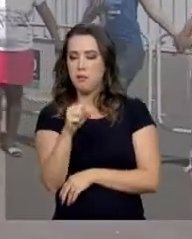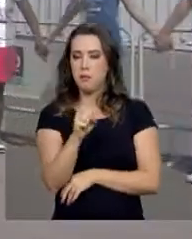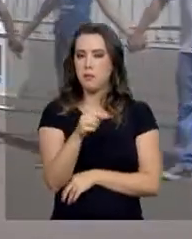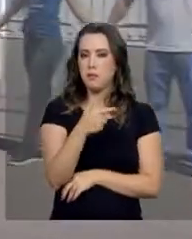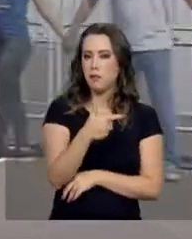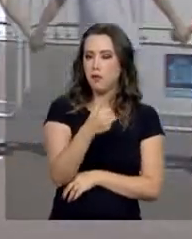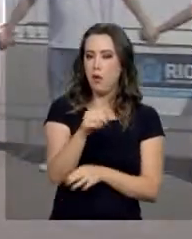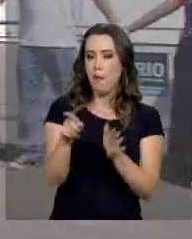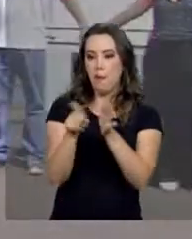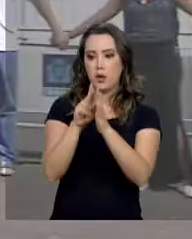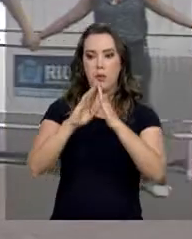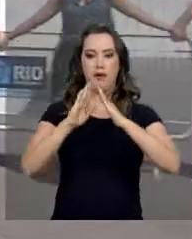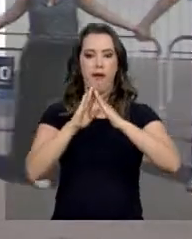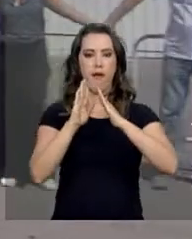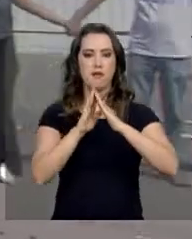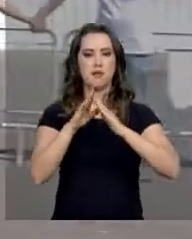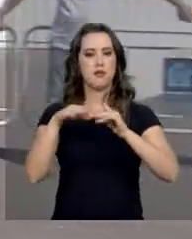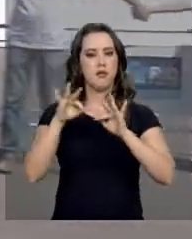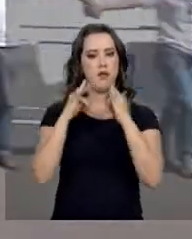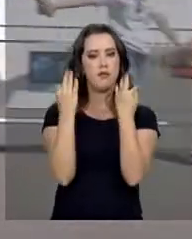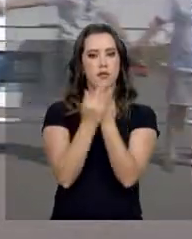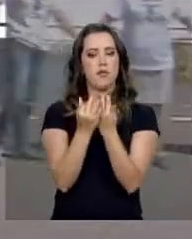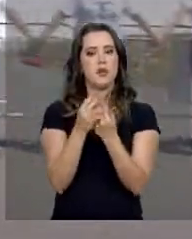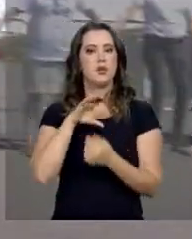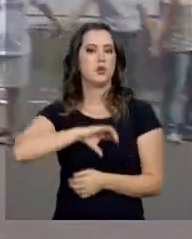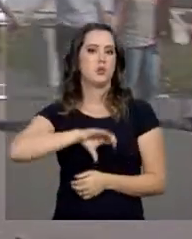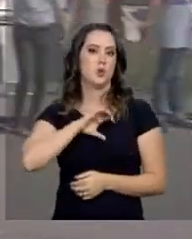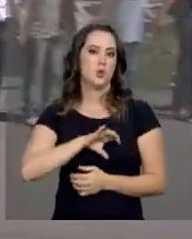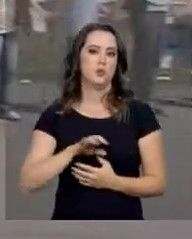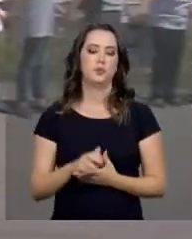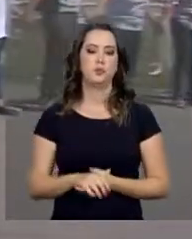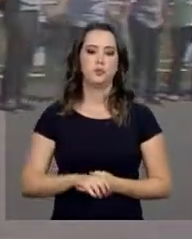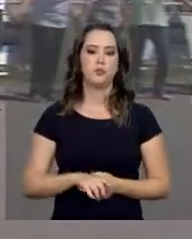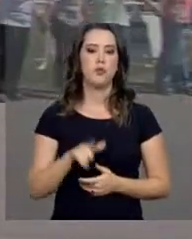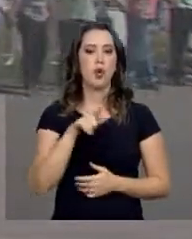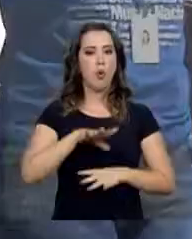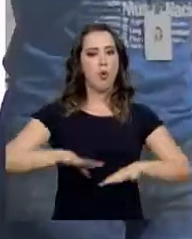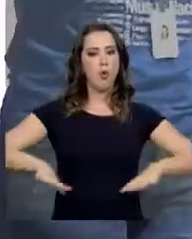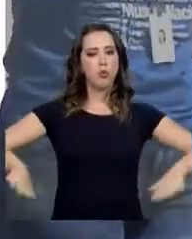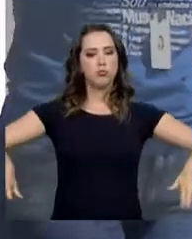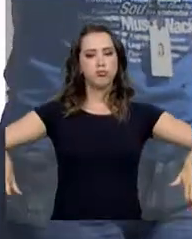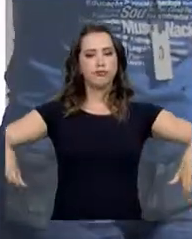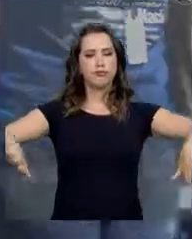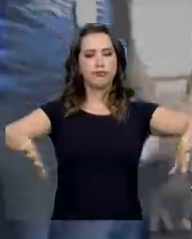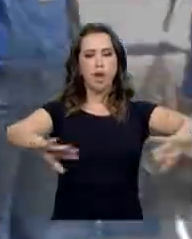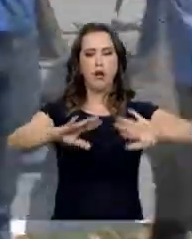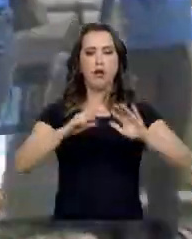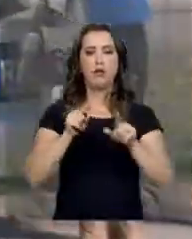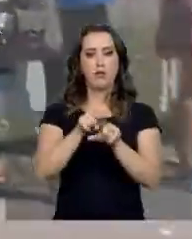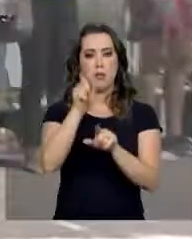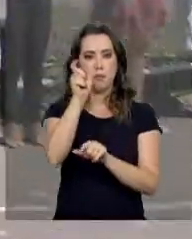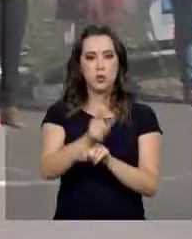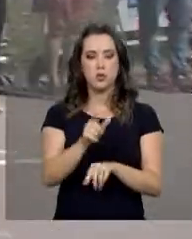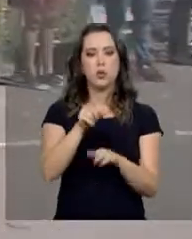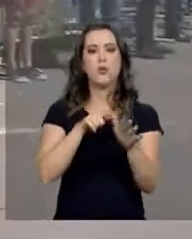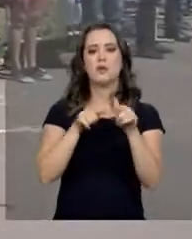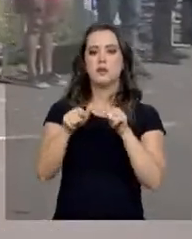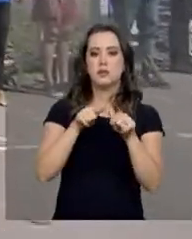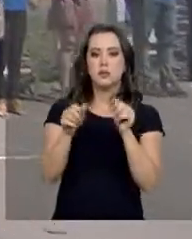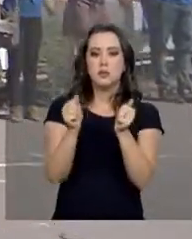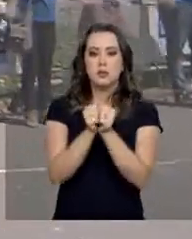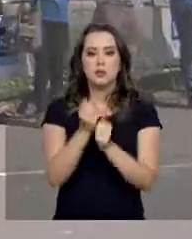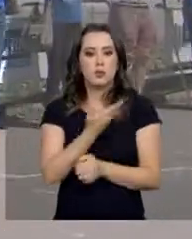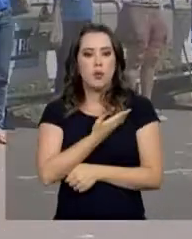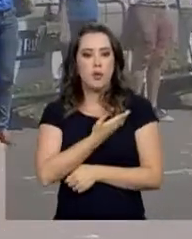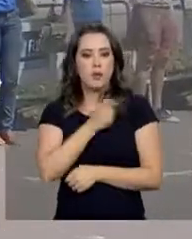com um abraço simbólico no palácio da quinta da boa vista no rio dinheiro funcionários pesquisadores e amigos